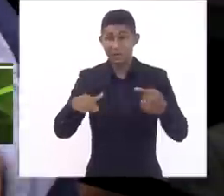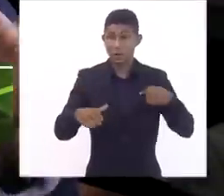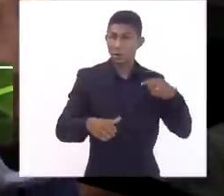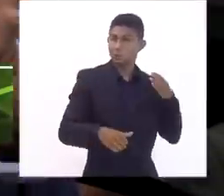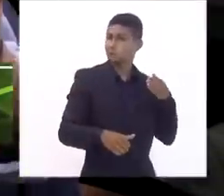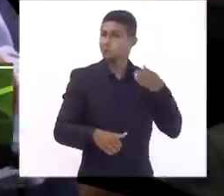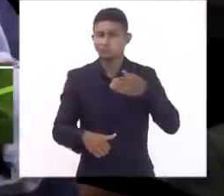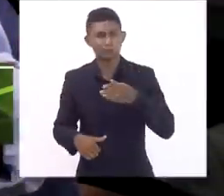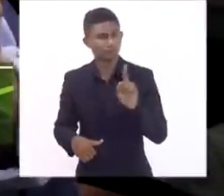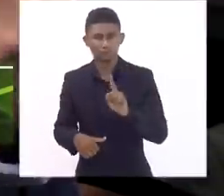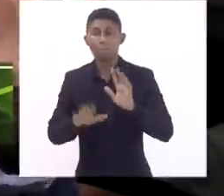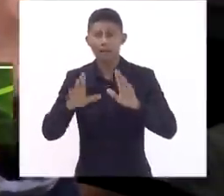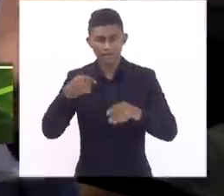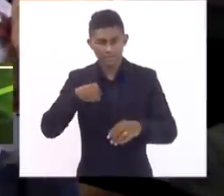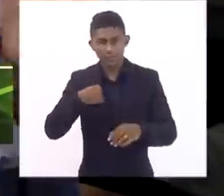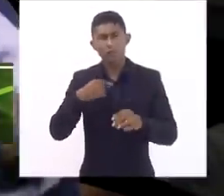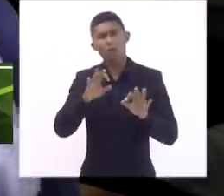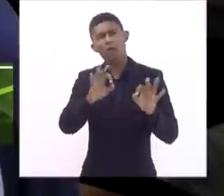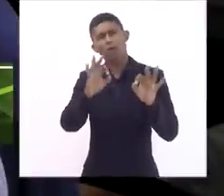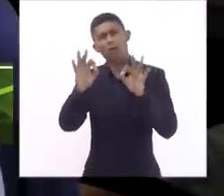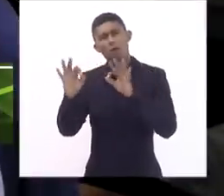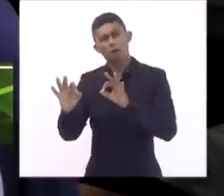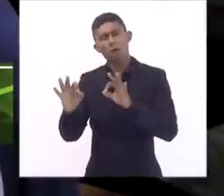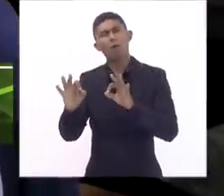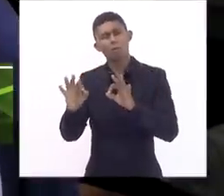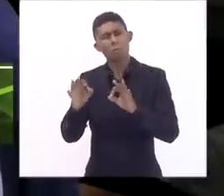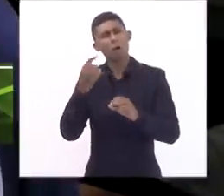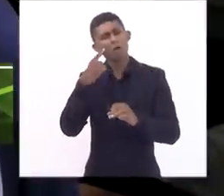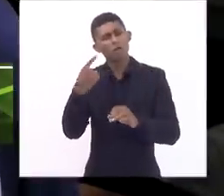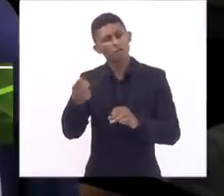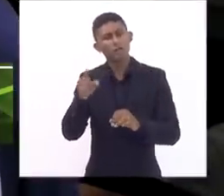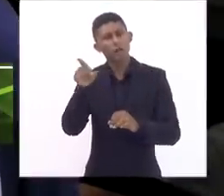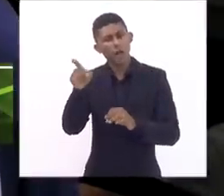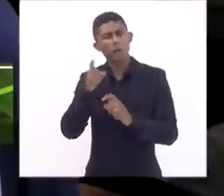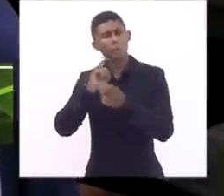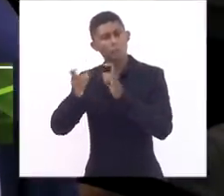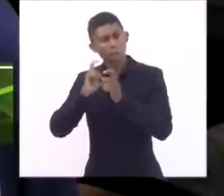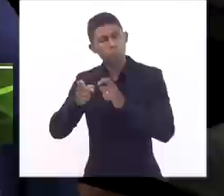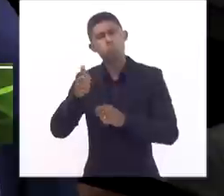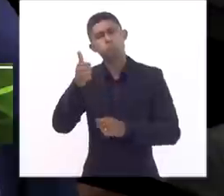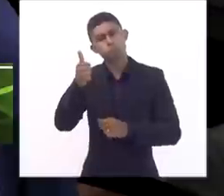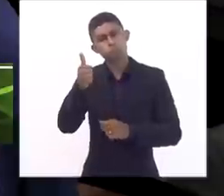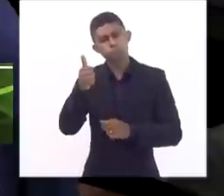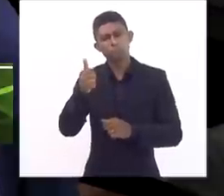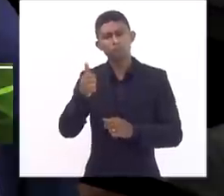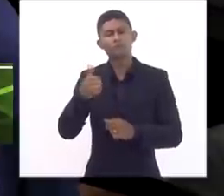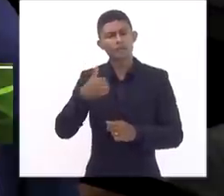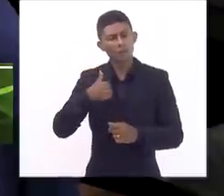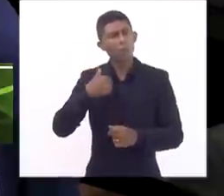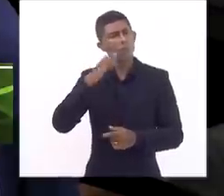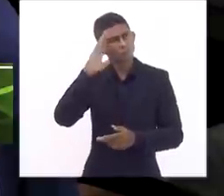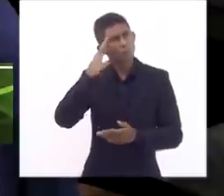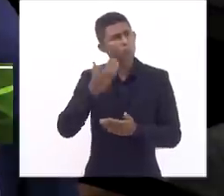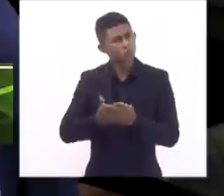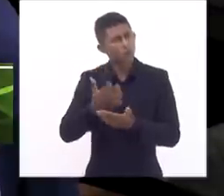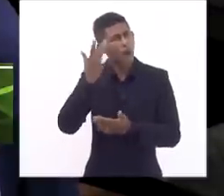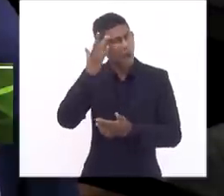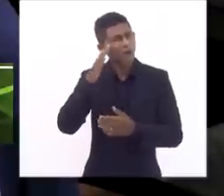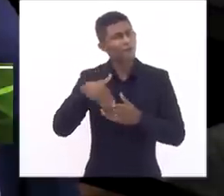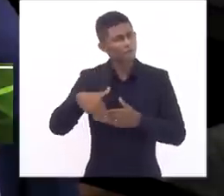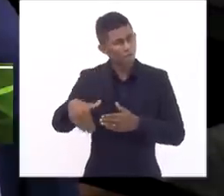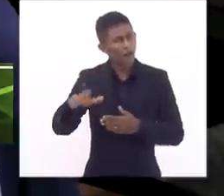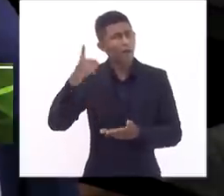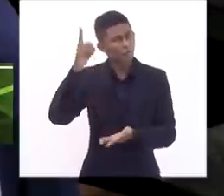diretamente. Achei que a negociação estava muito boa, como disse o Flávio, e estava confiante no acordo, estava disposto a